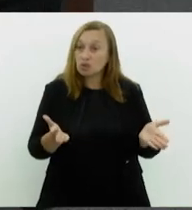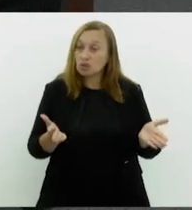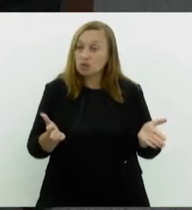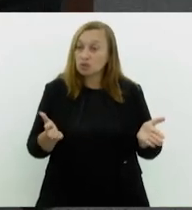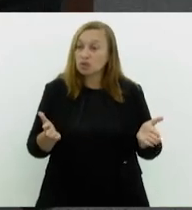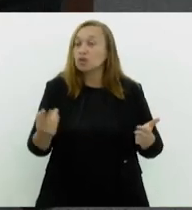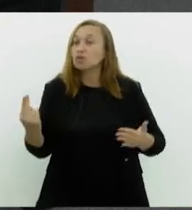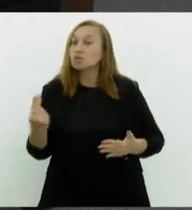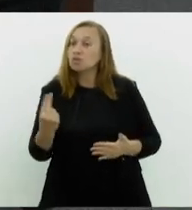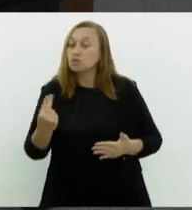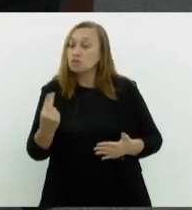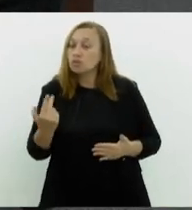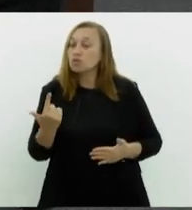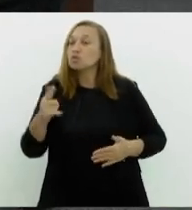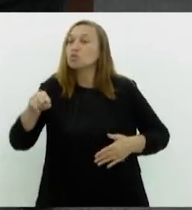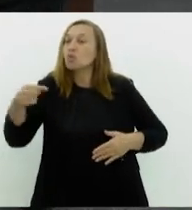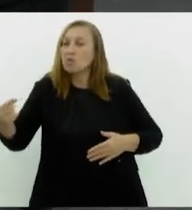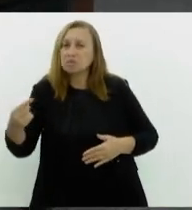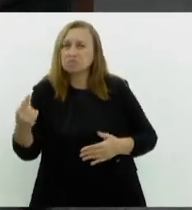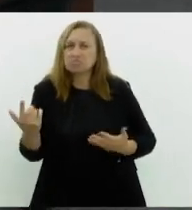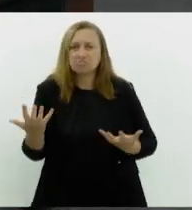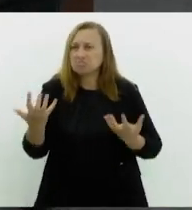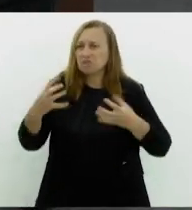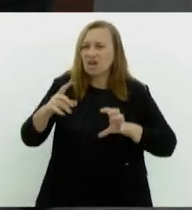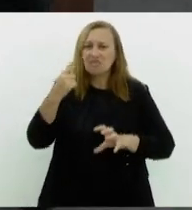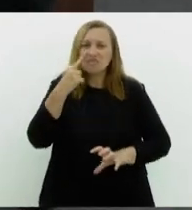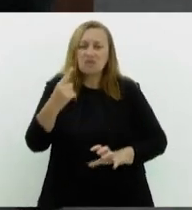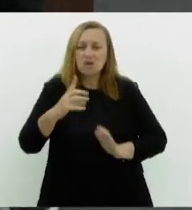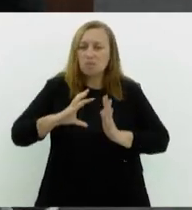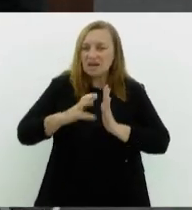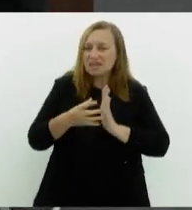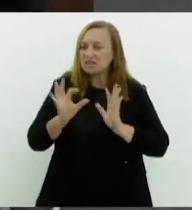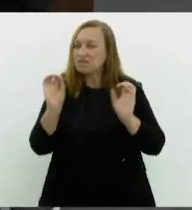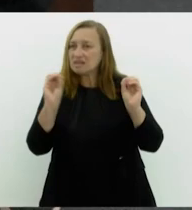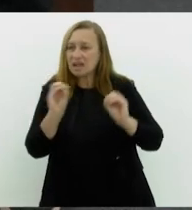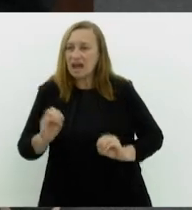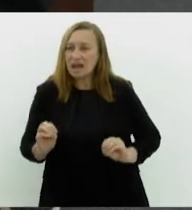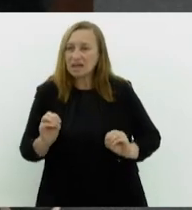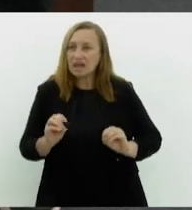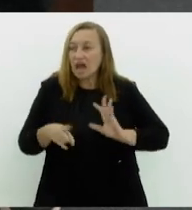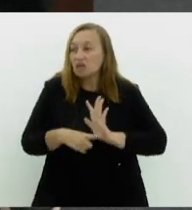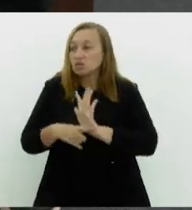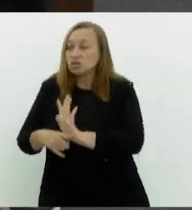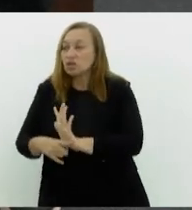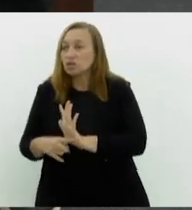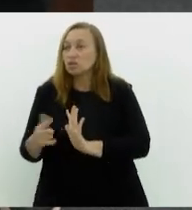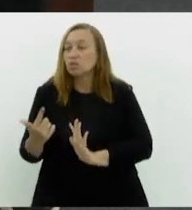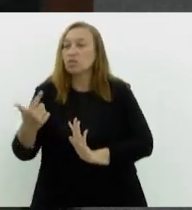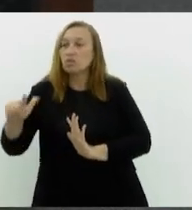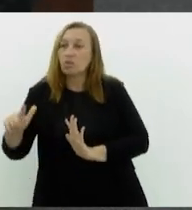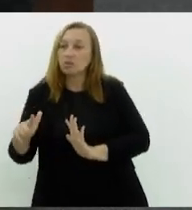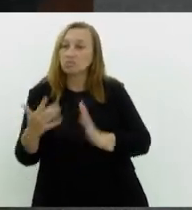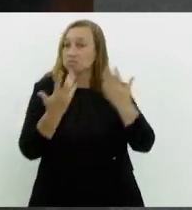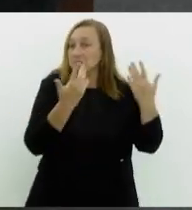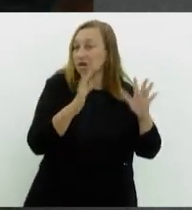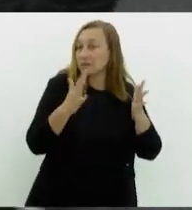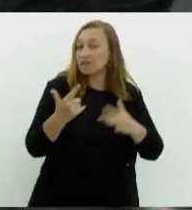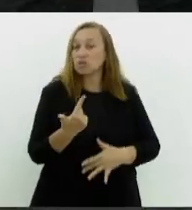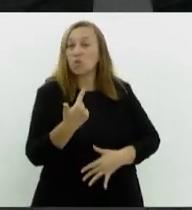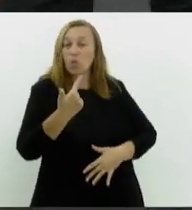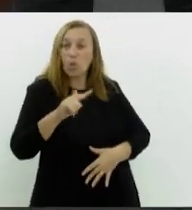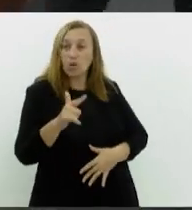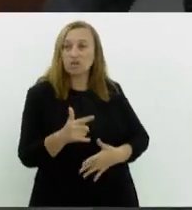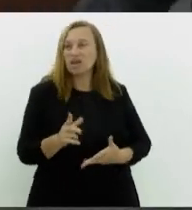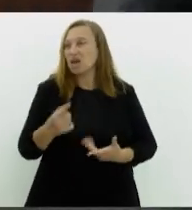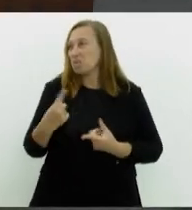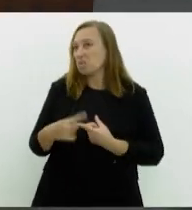coautor do projeto do outro, sem olhar o partido, um enaltecendo uma ação do outro, sem nenhuma vaidade. Não foi porque o